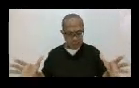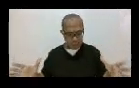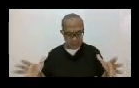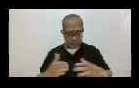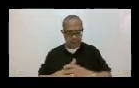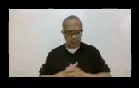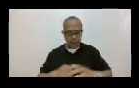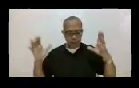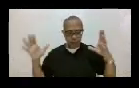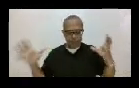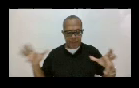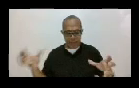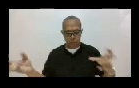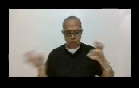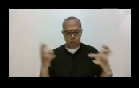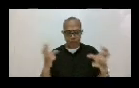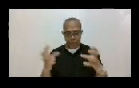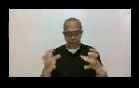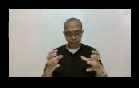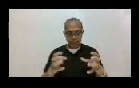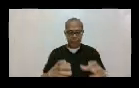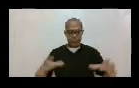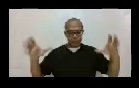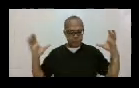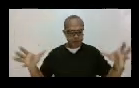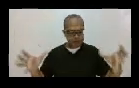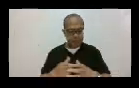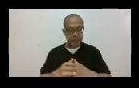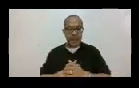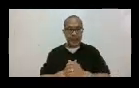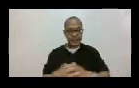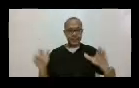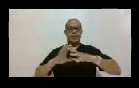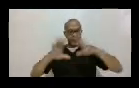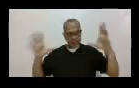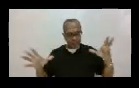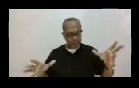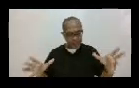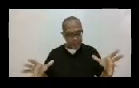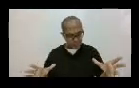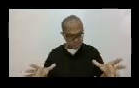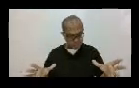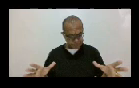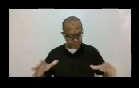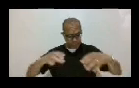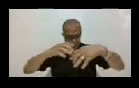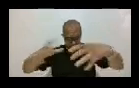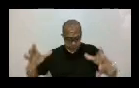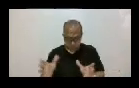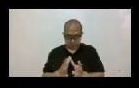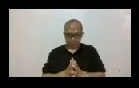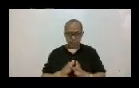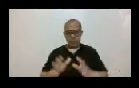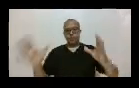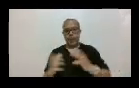extensões de terra são agrupamentos coesos de diversas terras separados